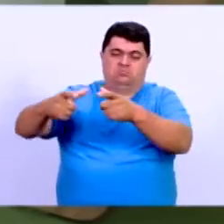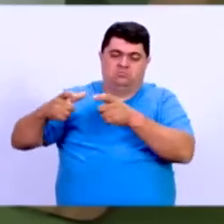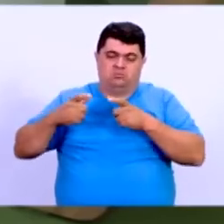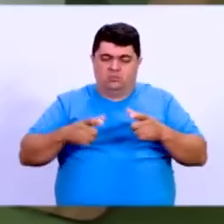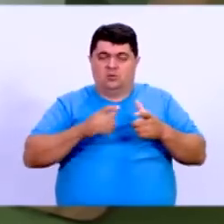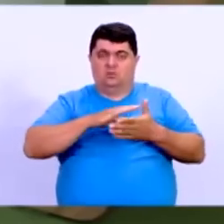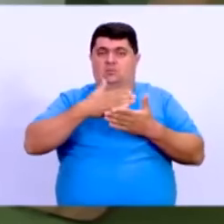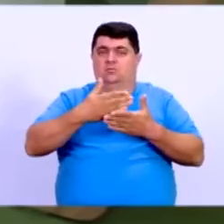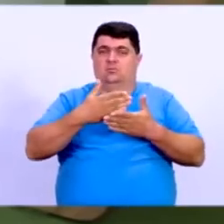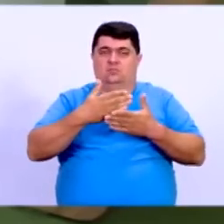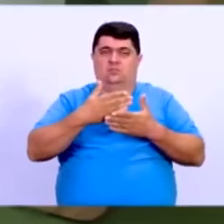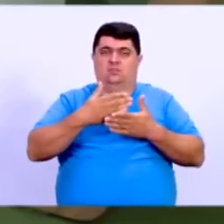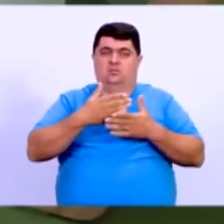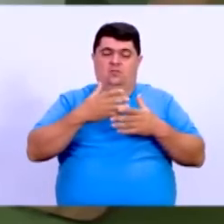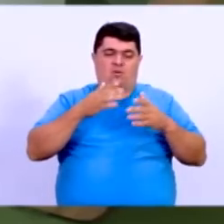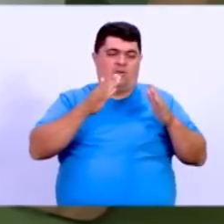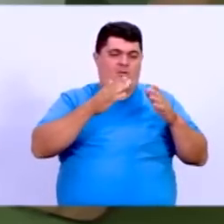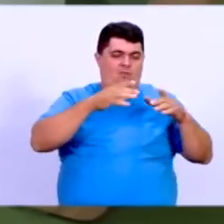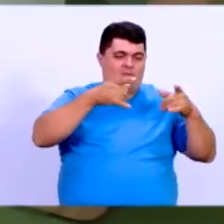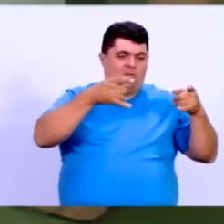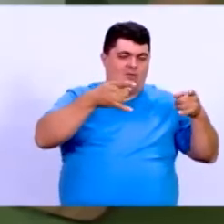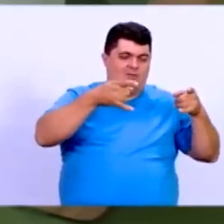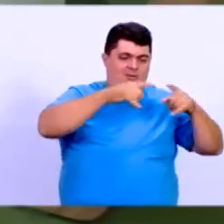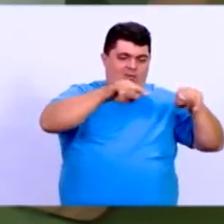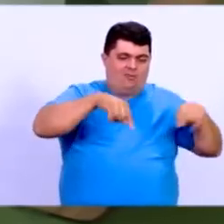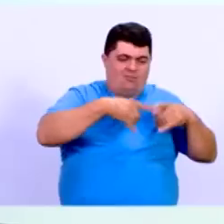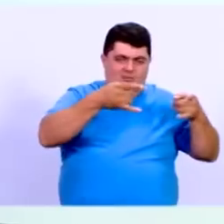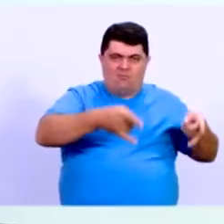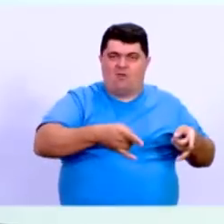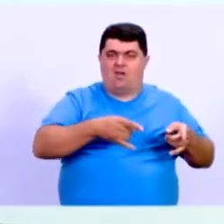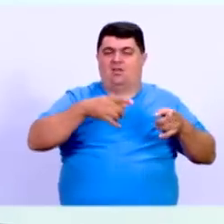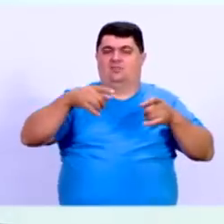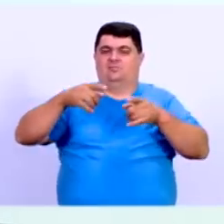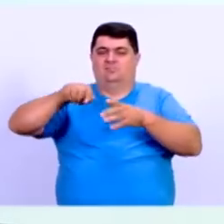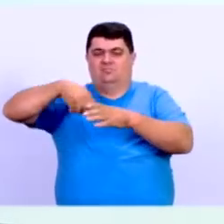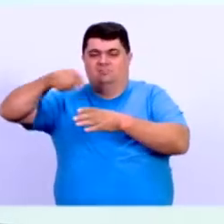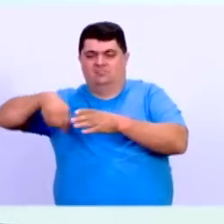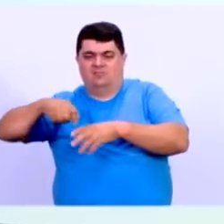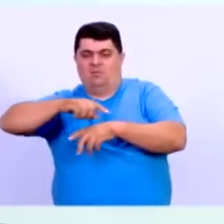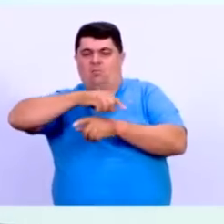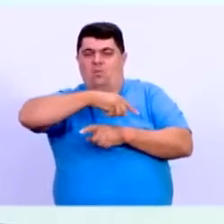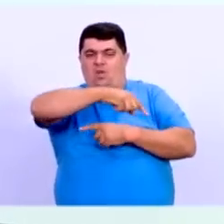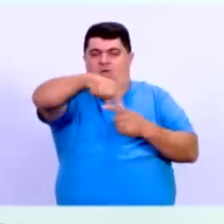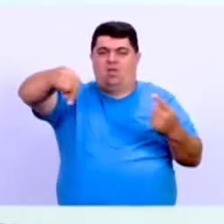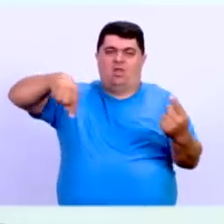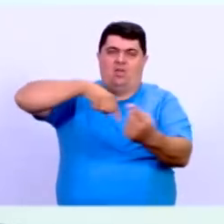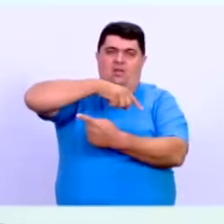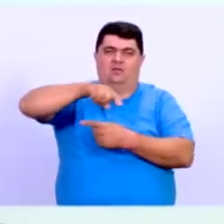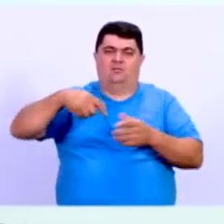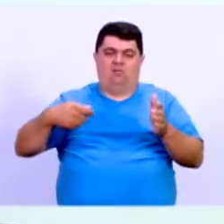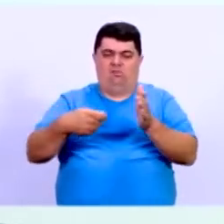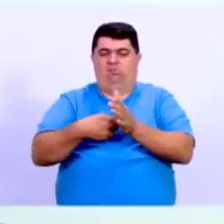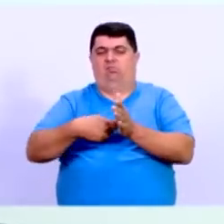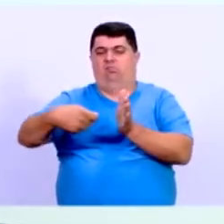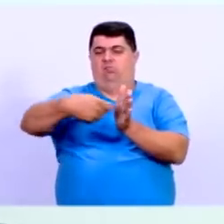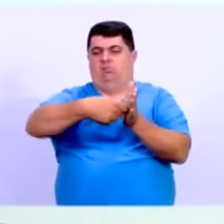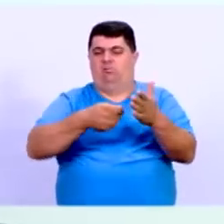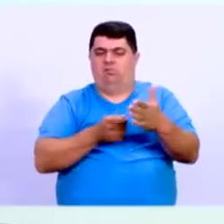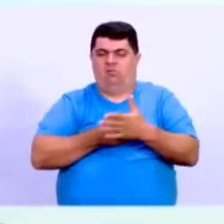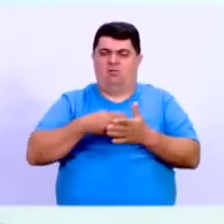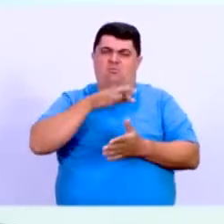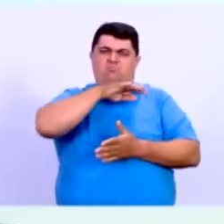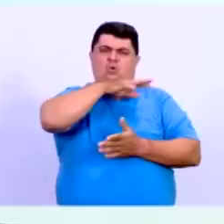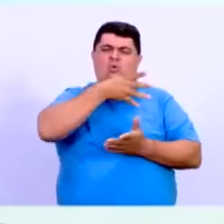notebook é aquele negócio que você, né, não costuma andar para tudo que é lugar na tua residência. Não tem que conectar cabo, ninguém gosta de conectar cabo no notebook,